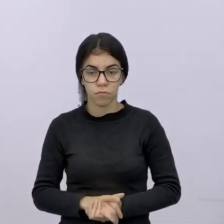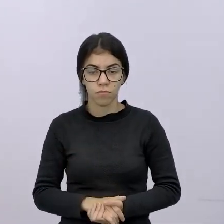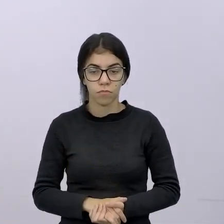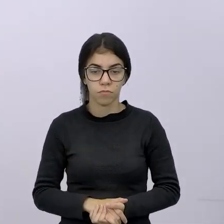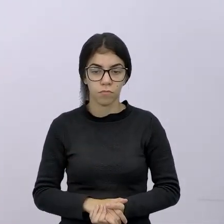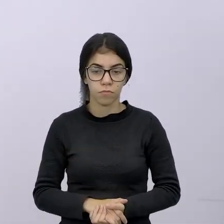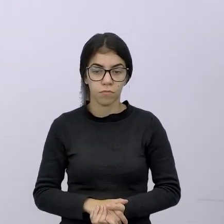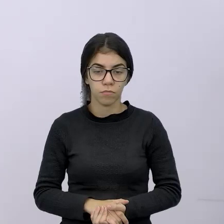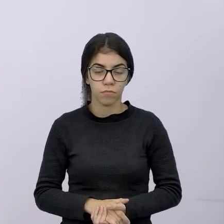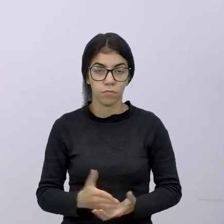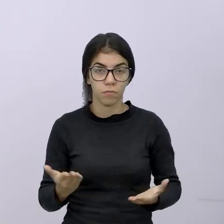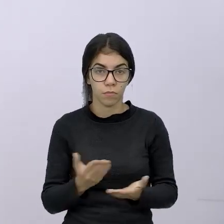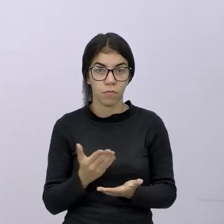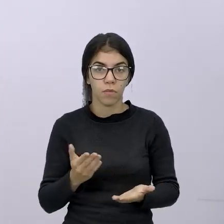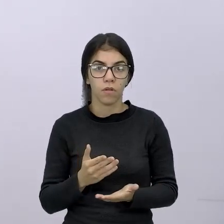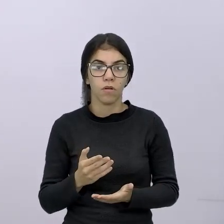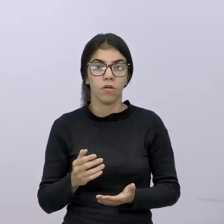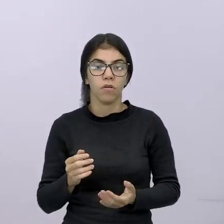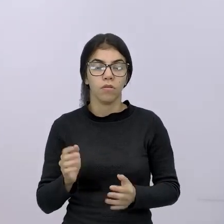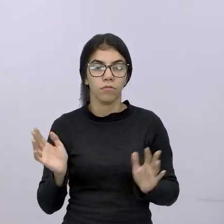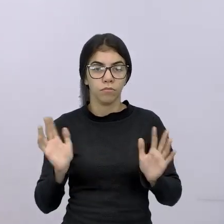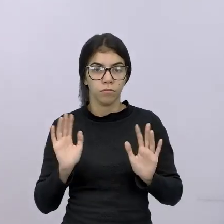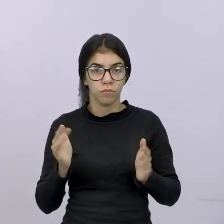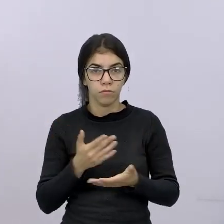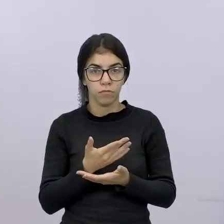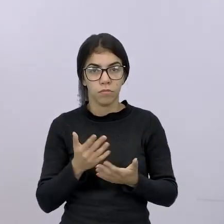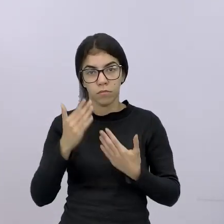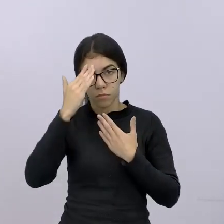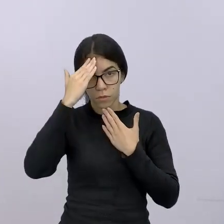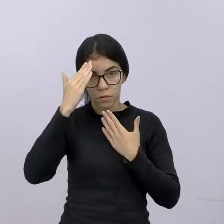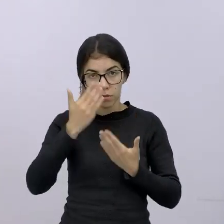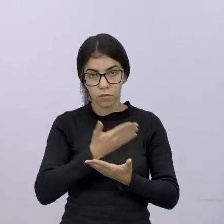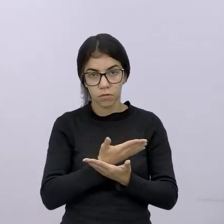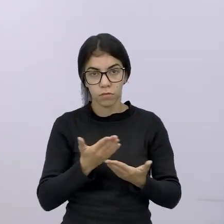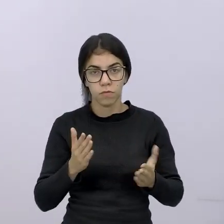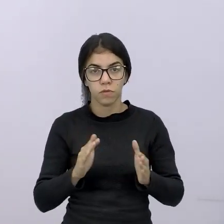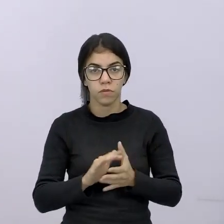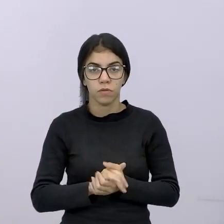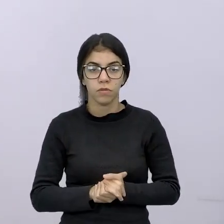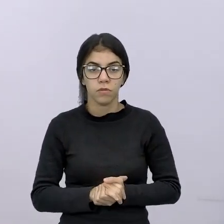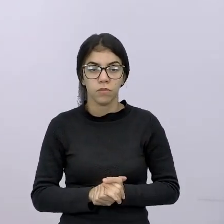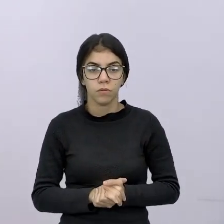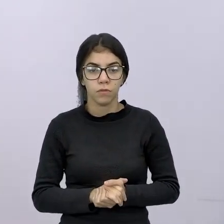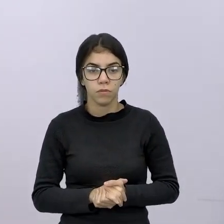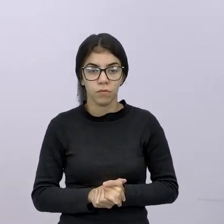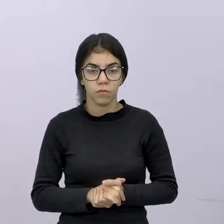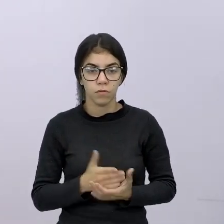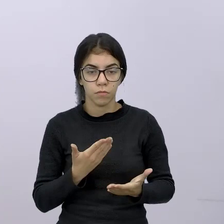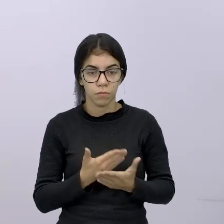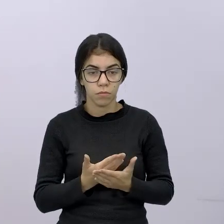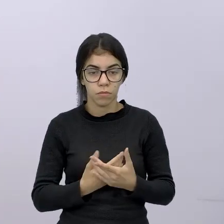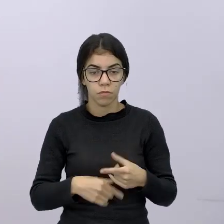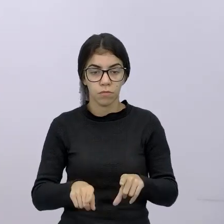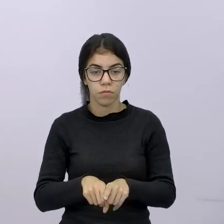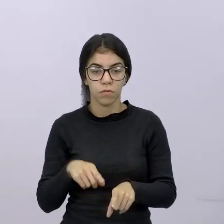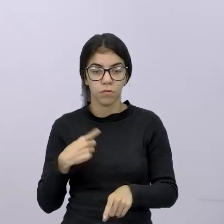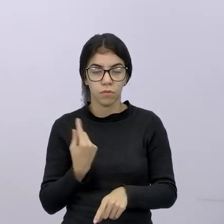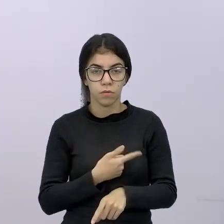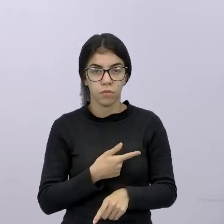Então, eu vou ficando por aqui, agradeço a vocês por essa aula e a gente